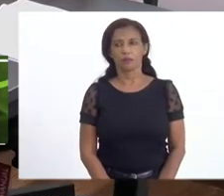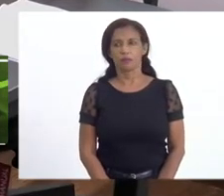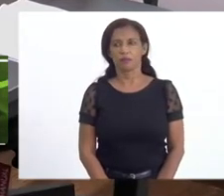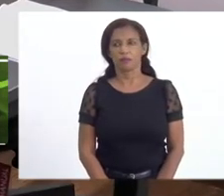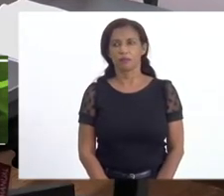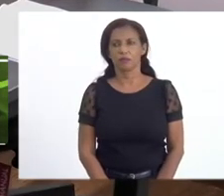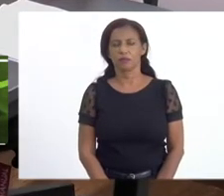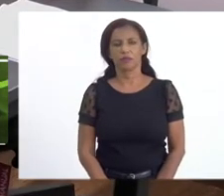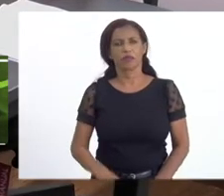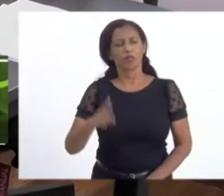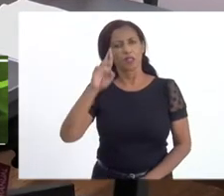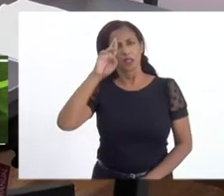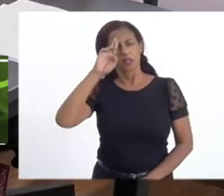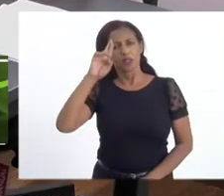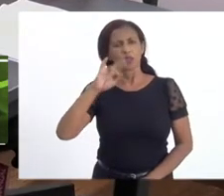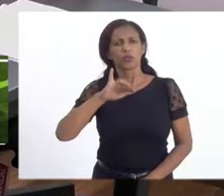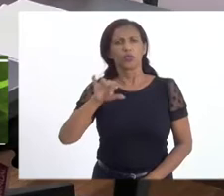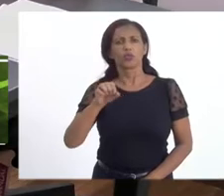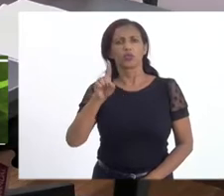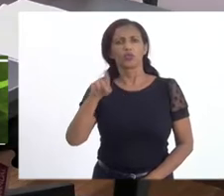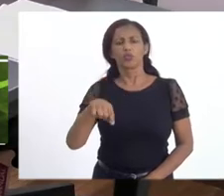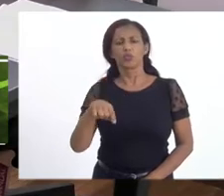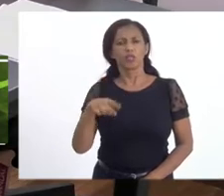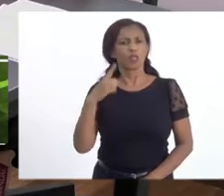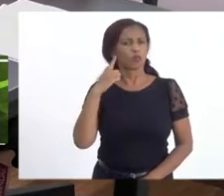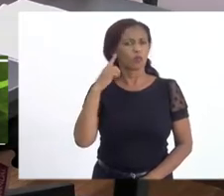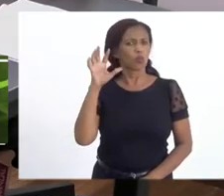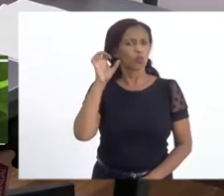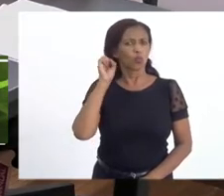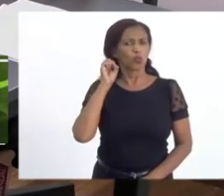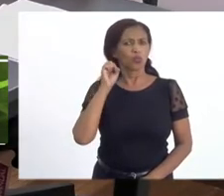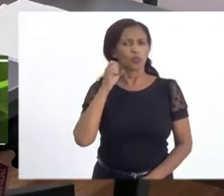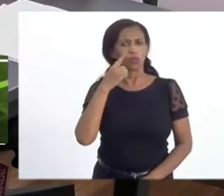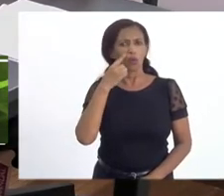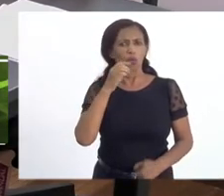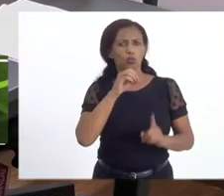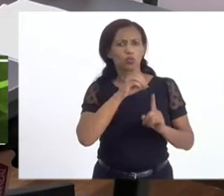Senhor José, nós não estamos ouvindo o senhor. O senhor ouviu o seu dispositivo de som?